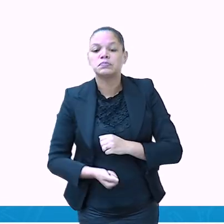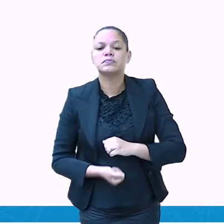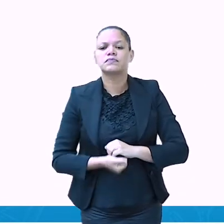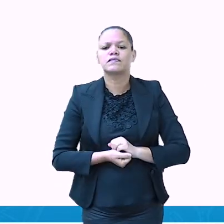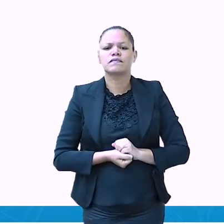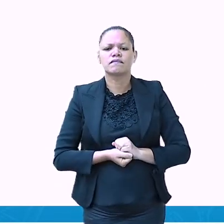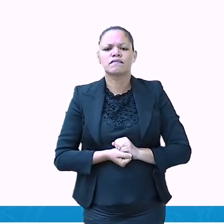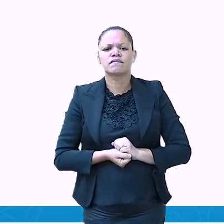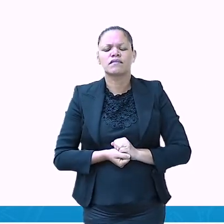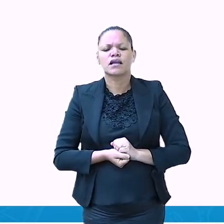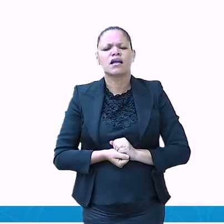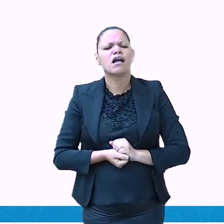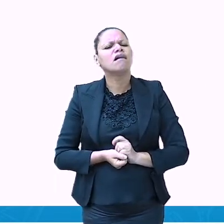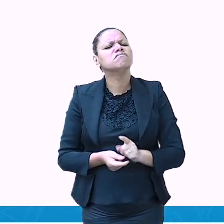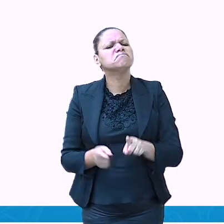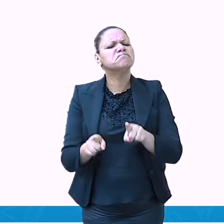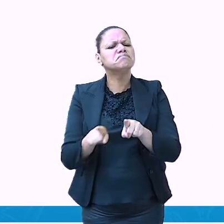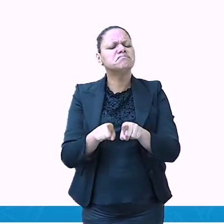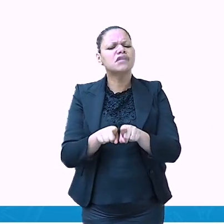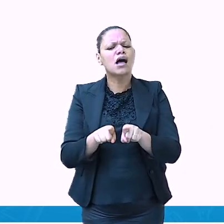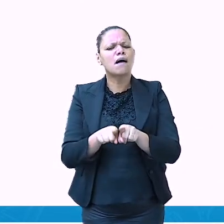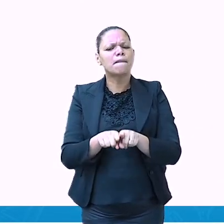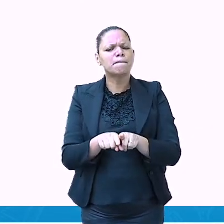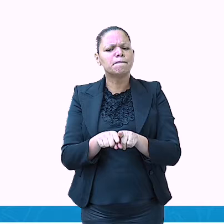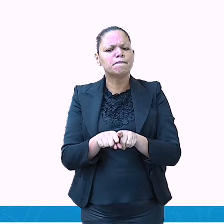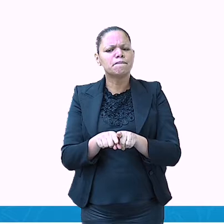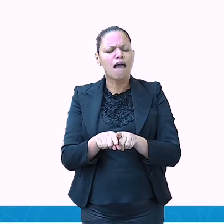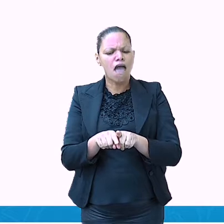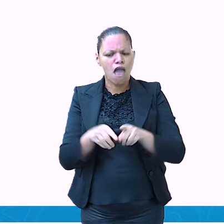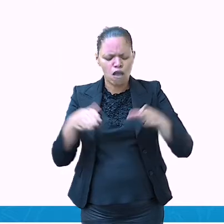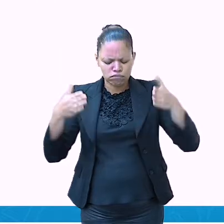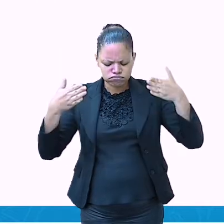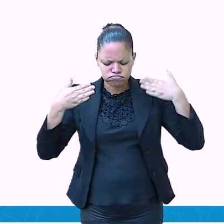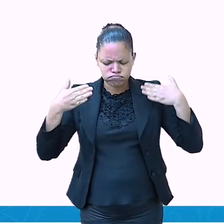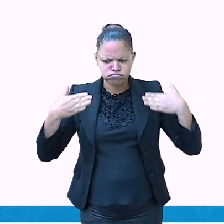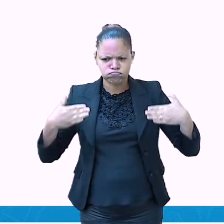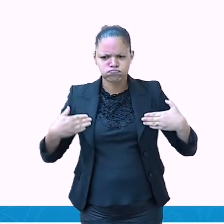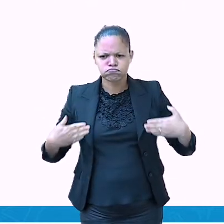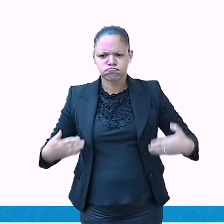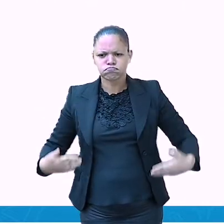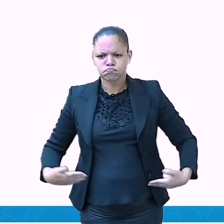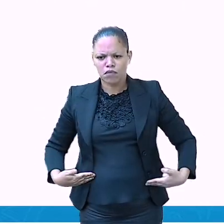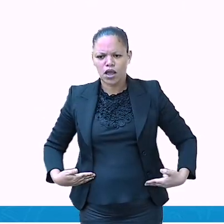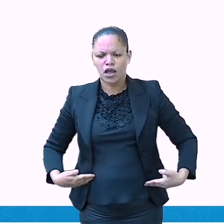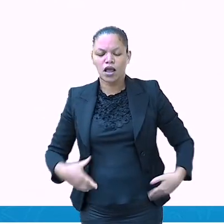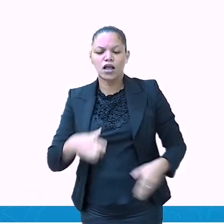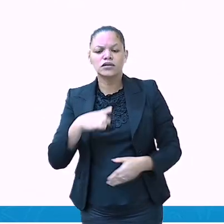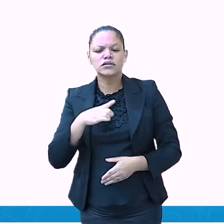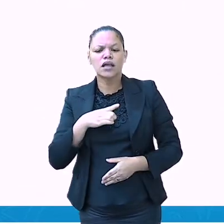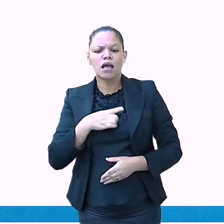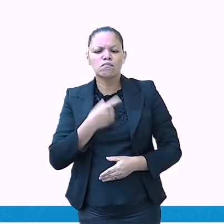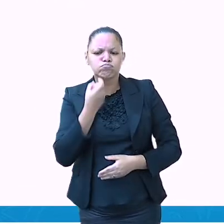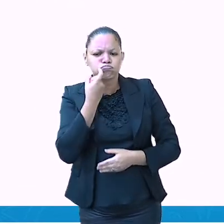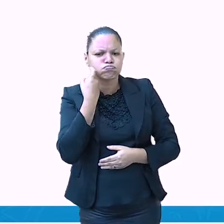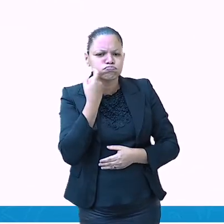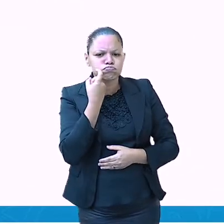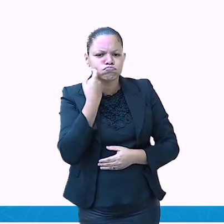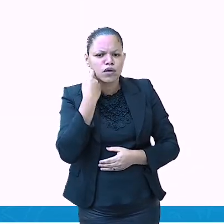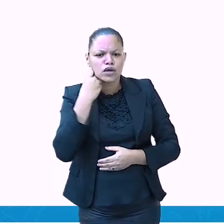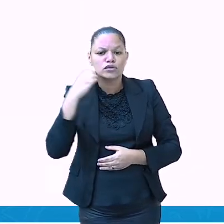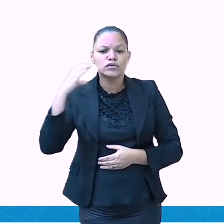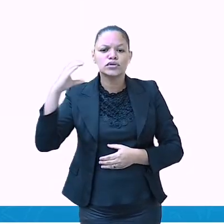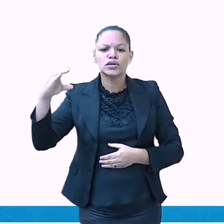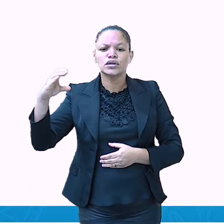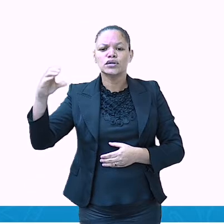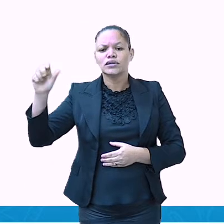E aí, dentro dessa estrutura de peixes, nós temos os peixes cartilaginosos e os peixes